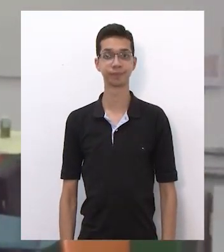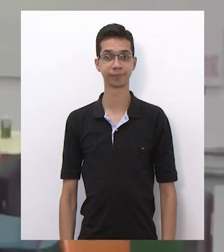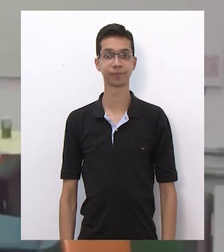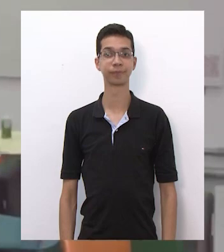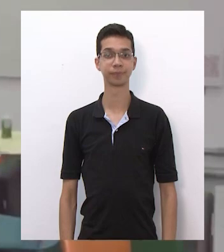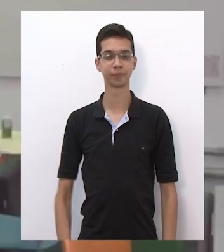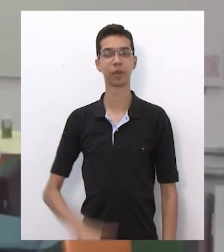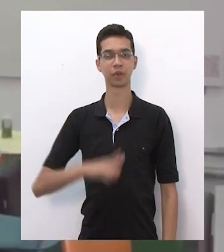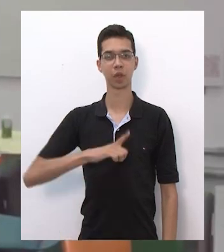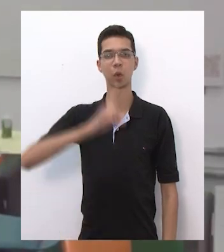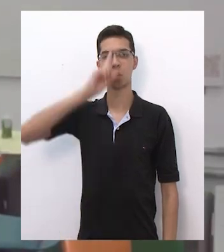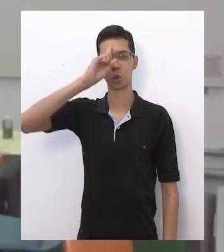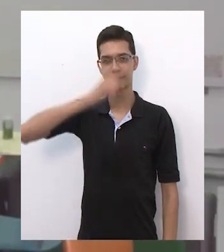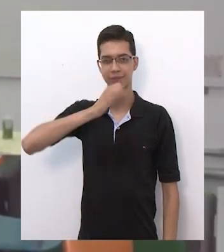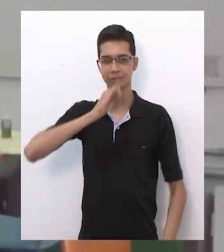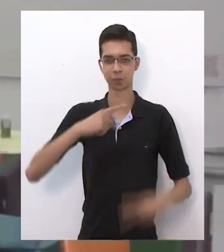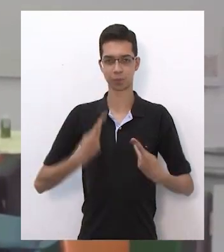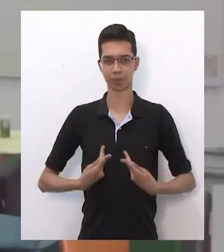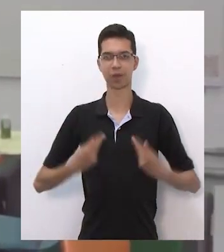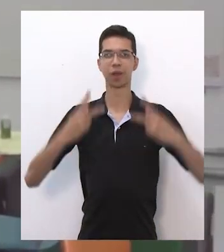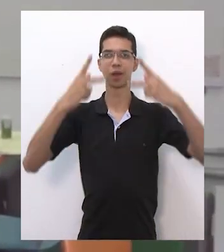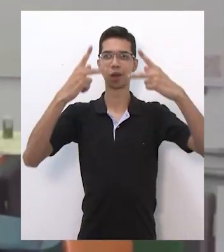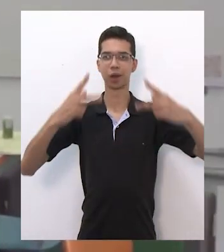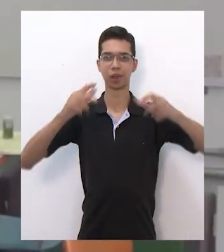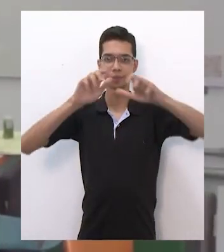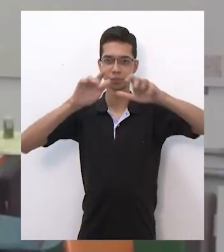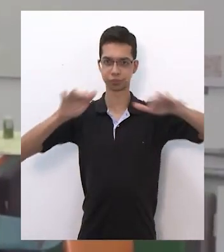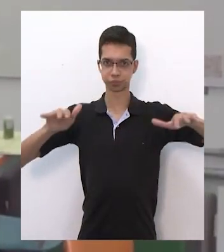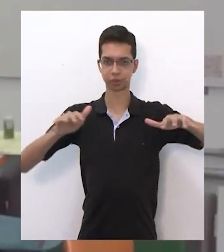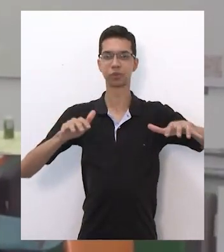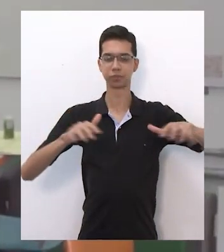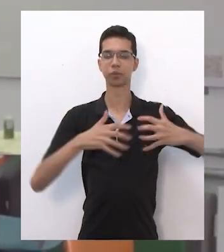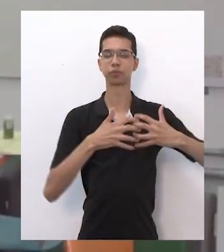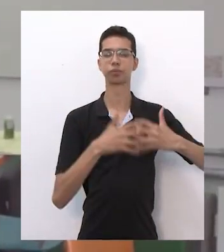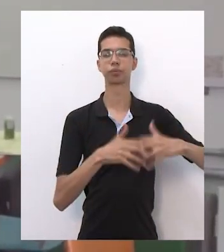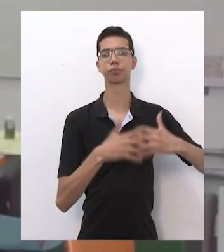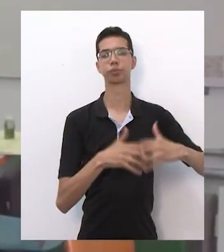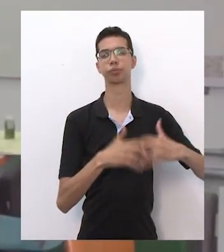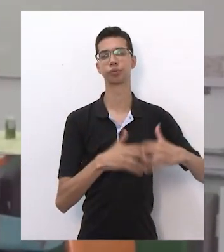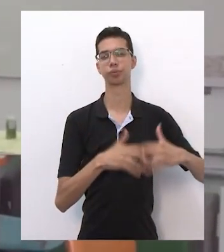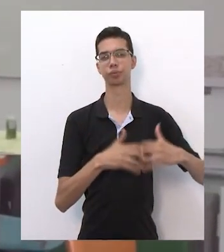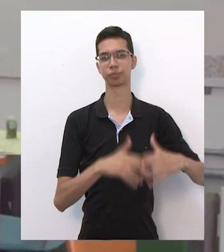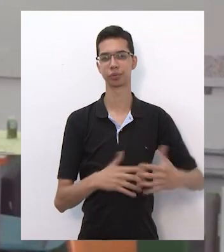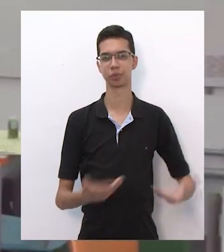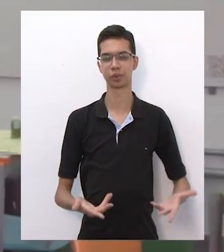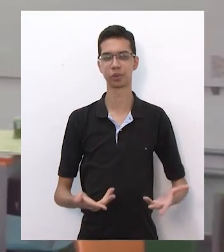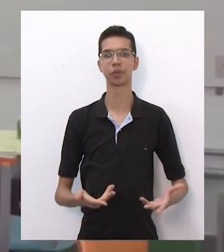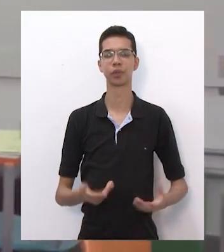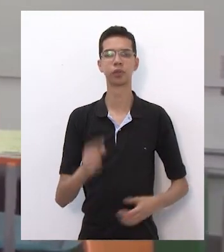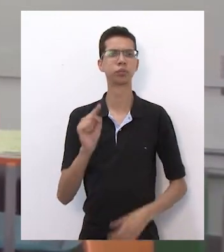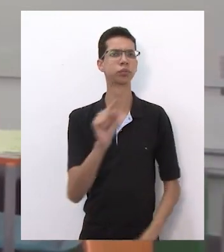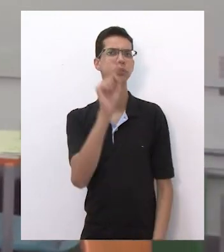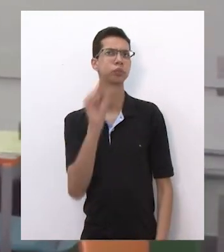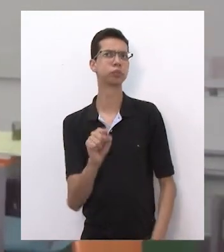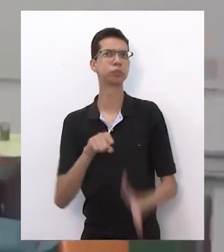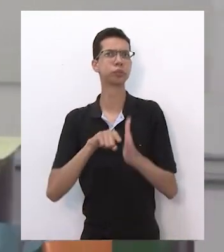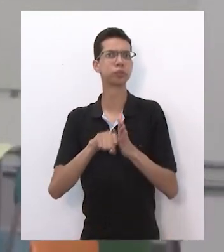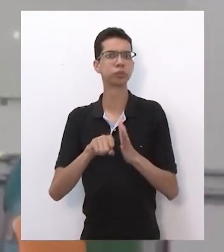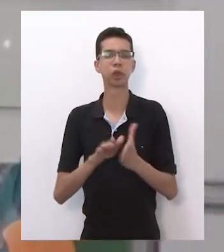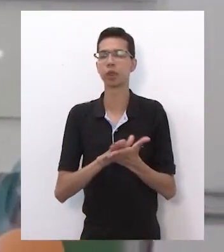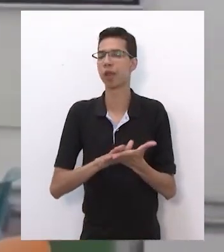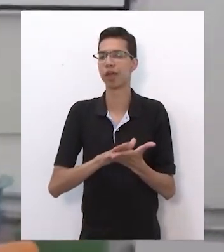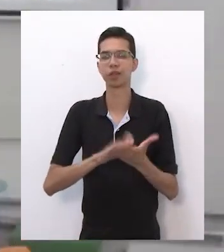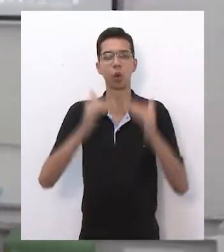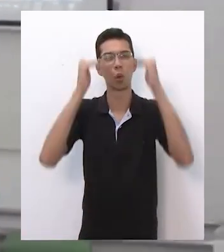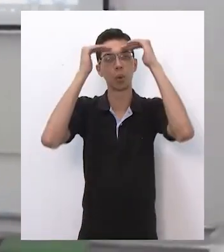os comandos que nós passamos para elas. Né? E elas não questionam, elas simplesmente obedecem. É assim que funciona. Como vocês